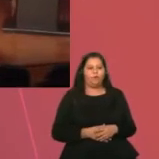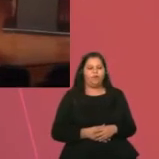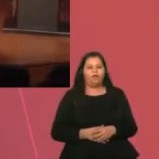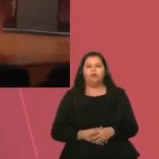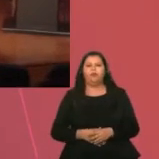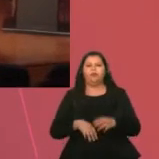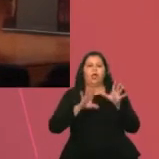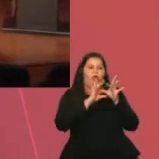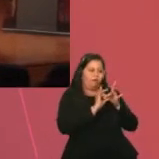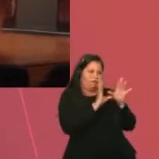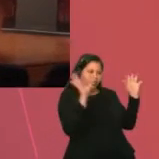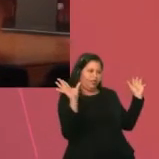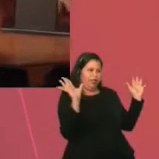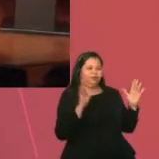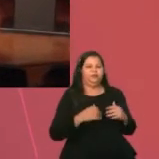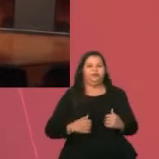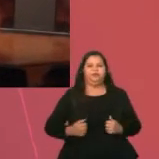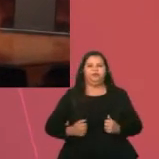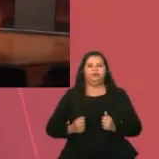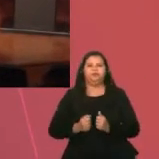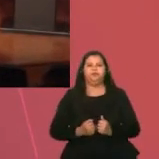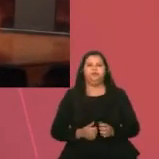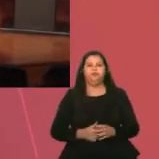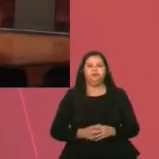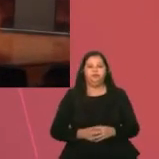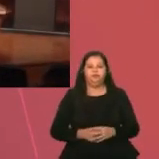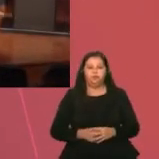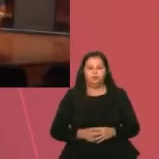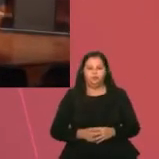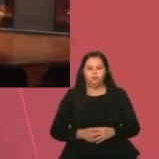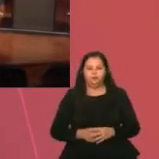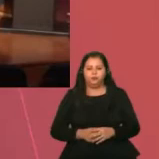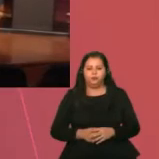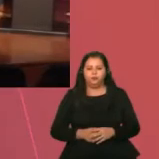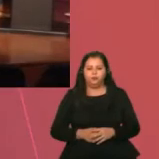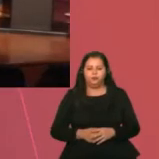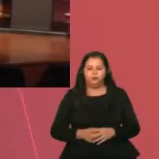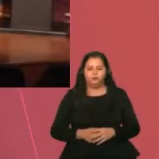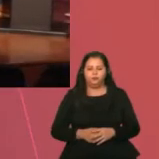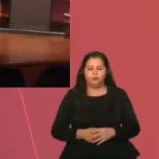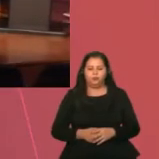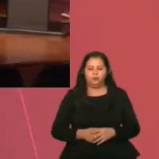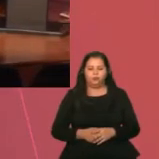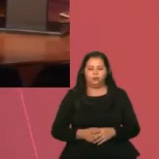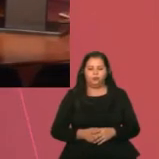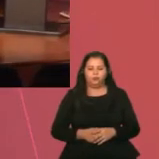e fica à vontade e E aí